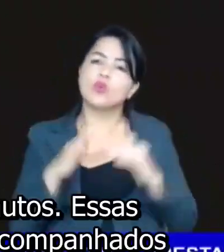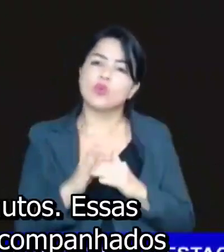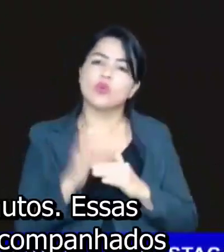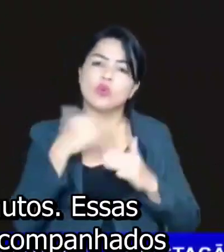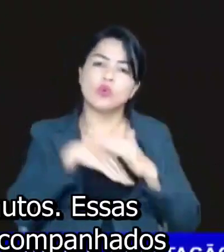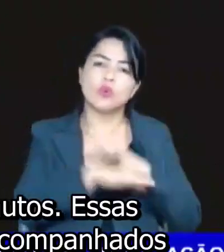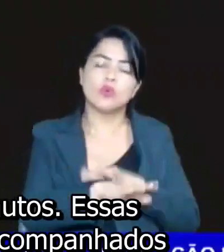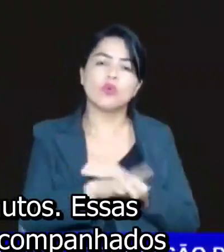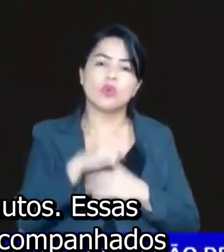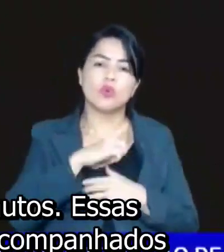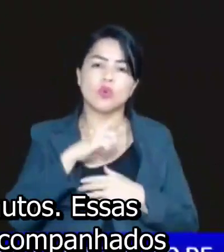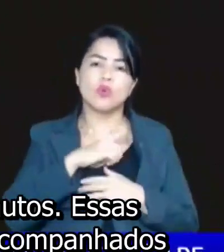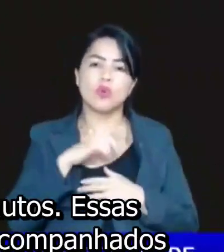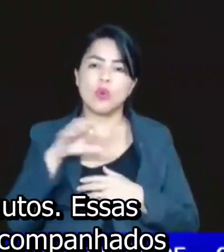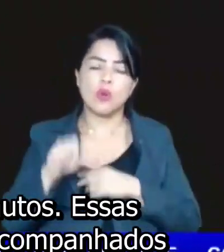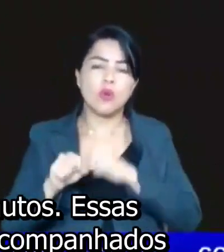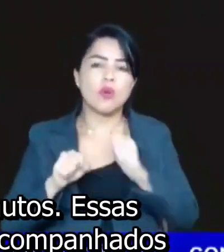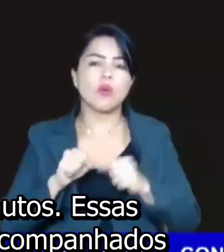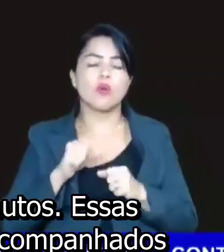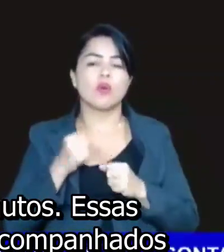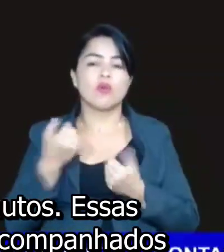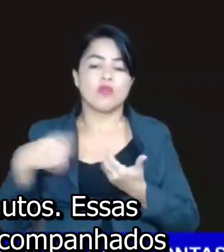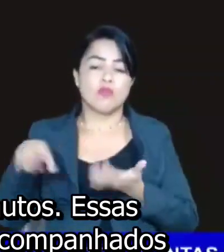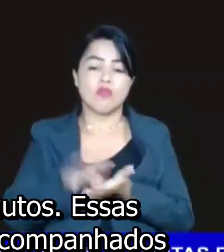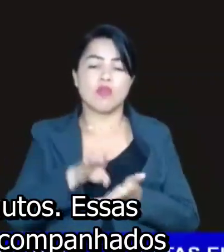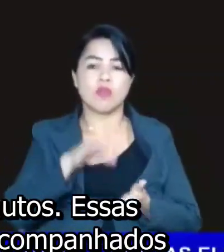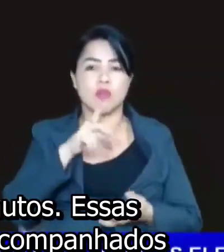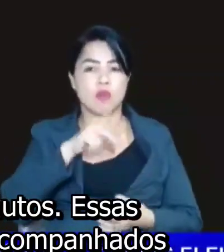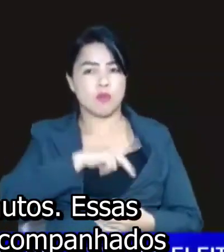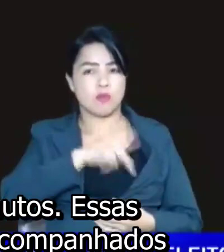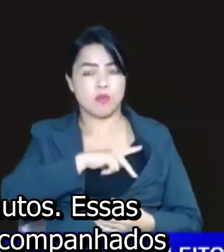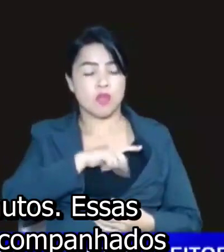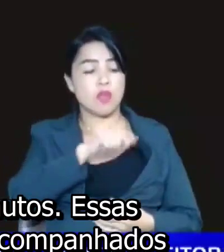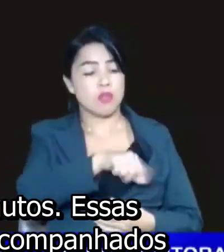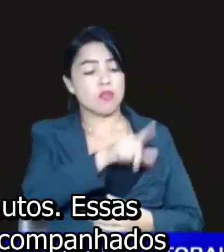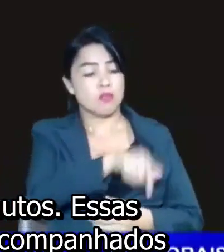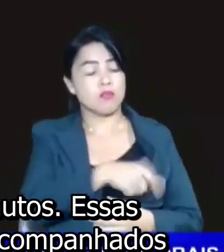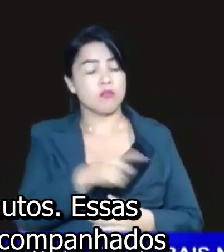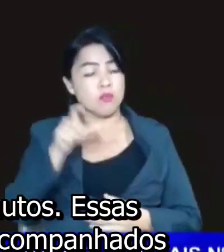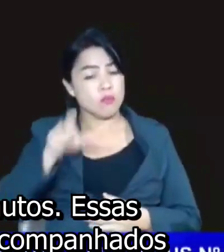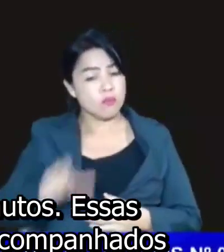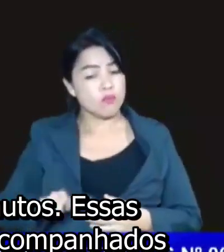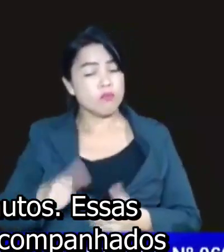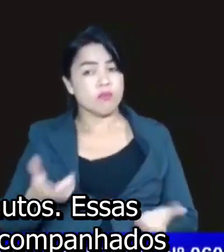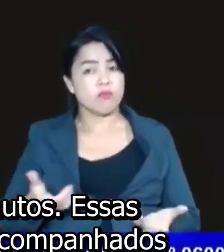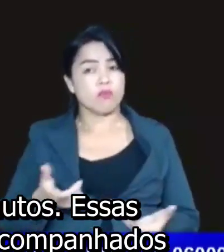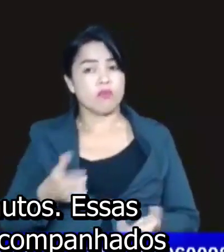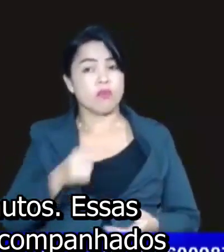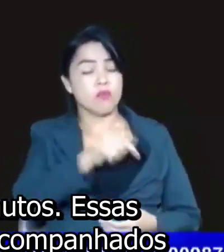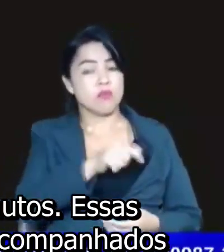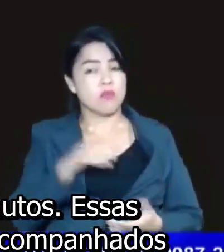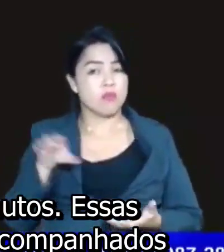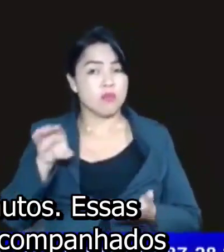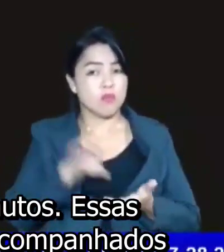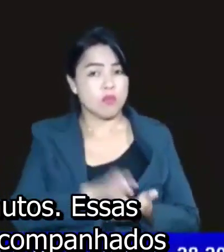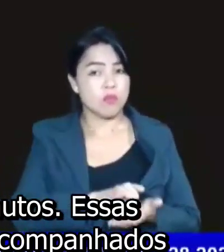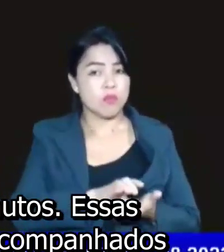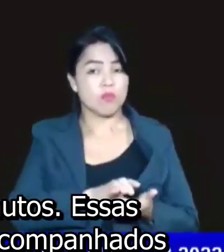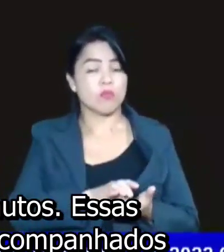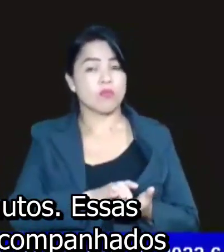guarda, empenha, emprega verbas públicas, e é o caso aqui dos autos. Essas verbas